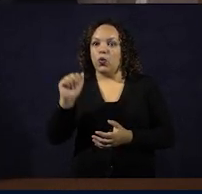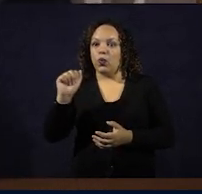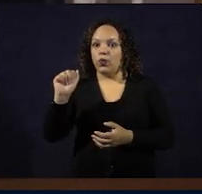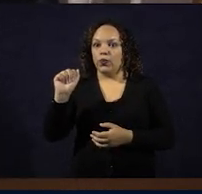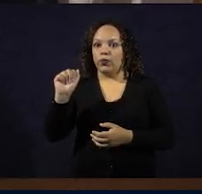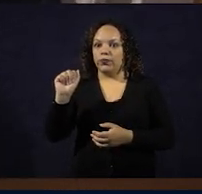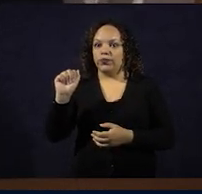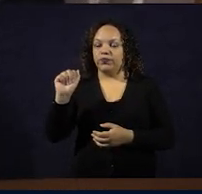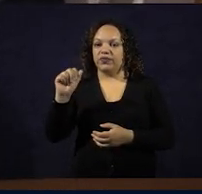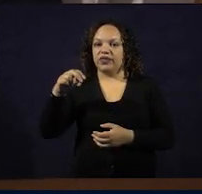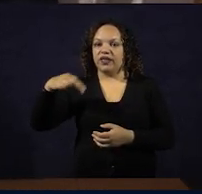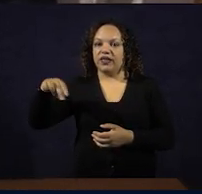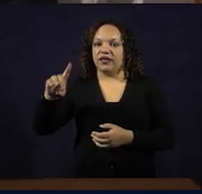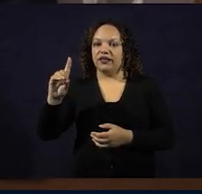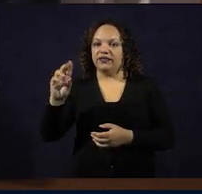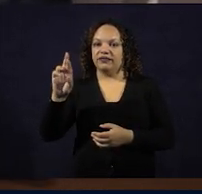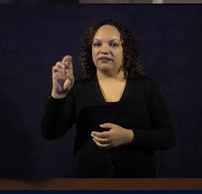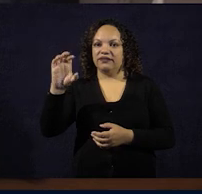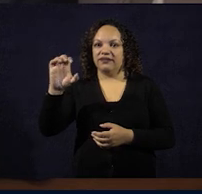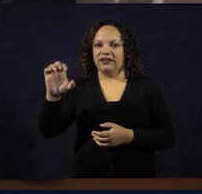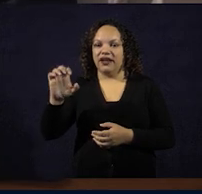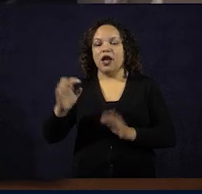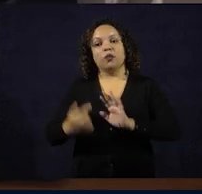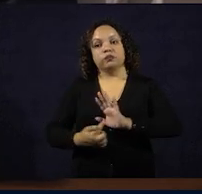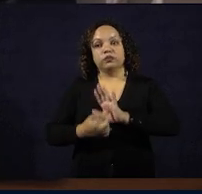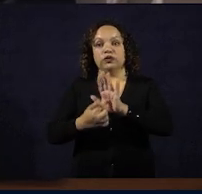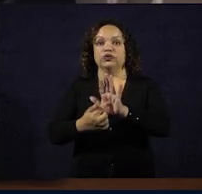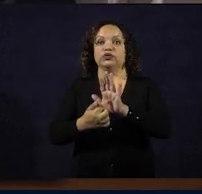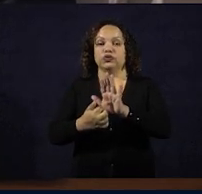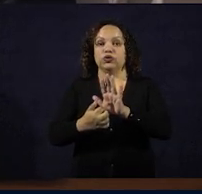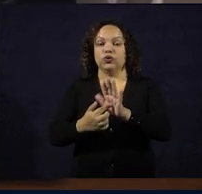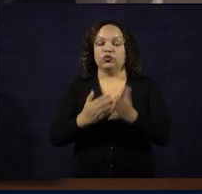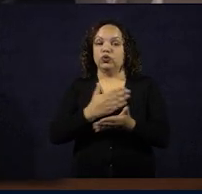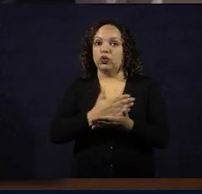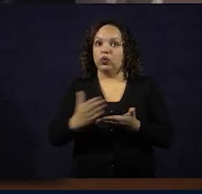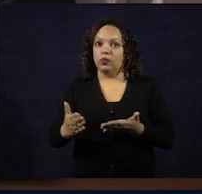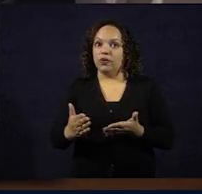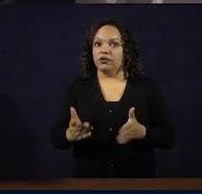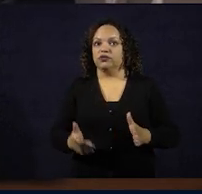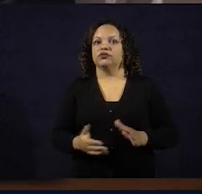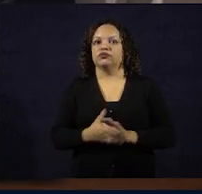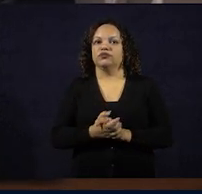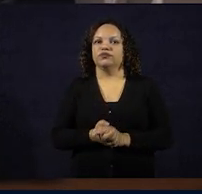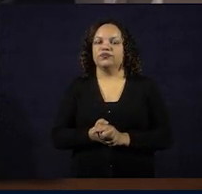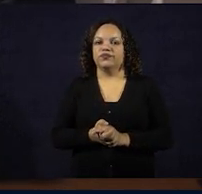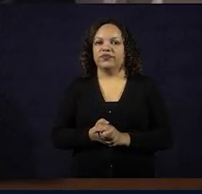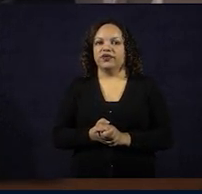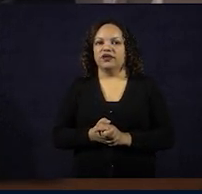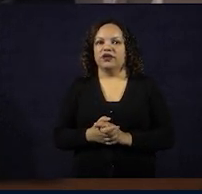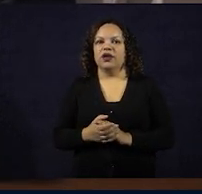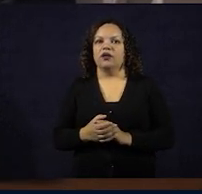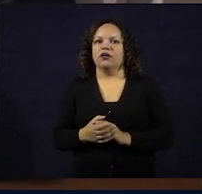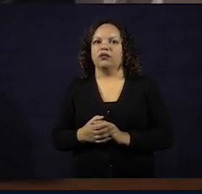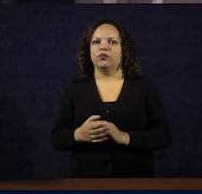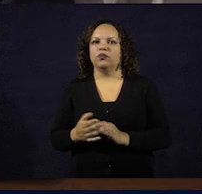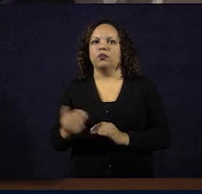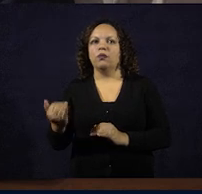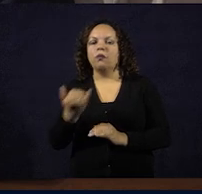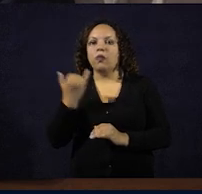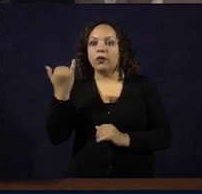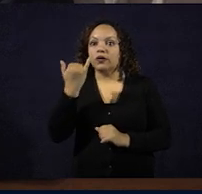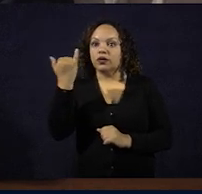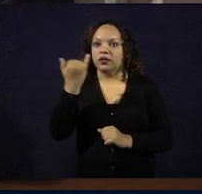levantou esse ponto no início da apresentação dele e acho que é impressionante realmente